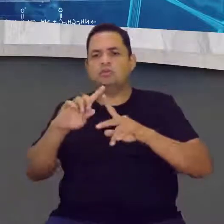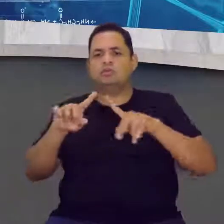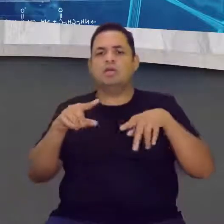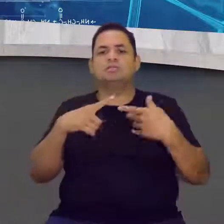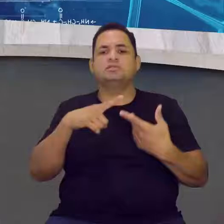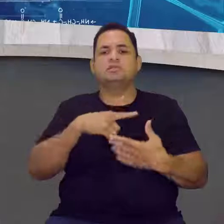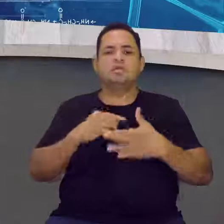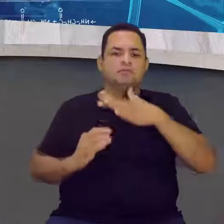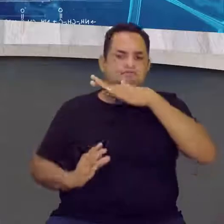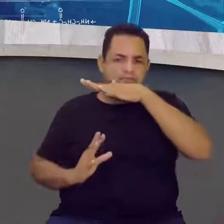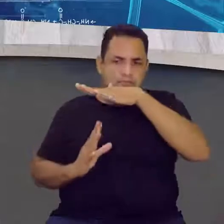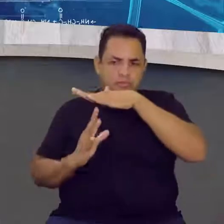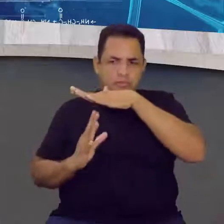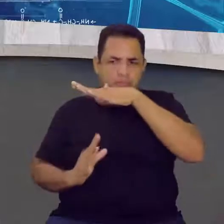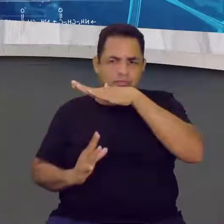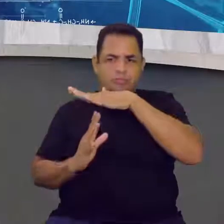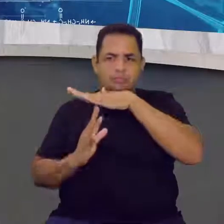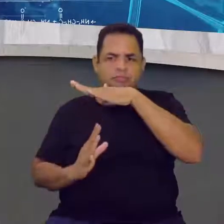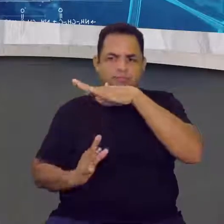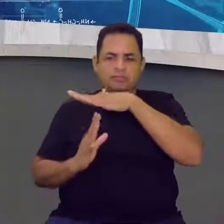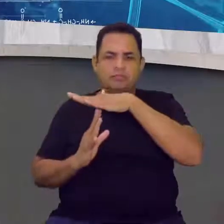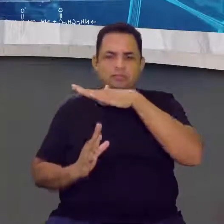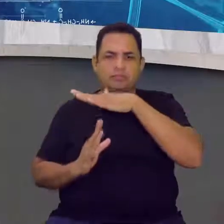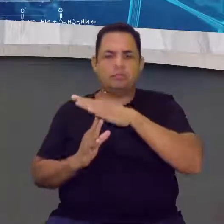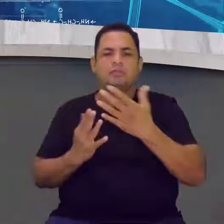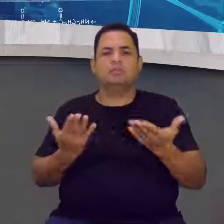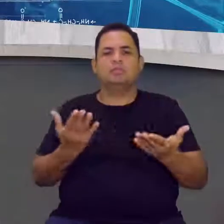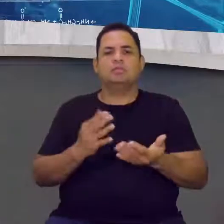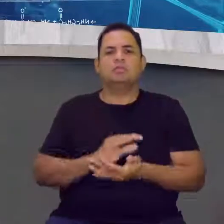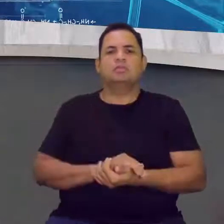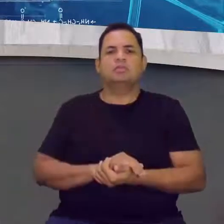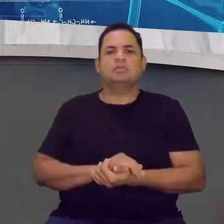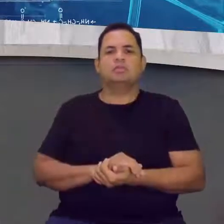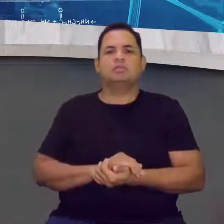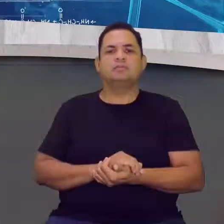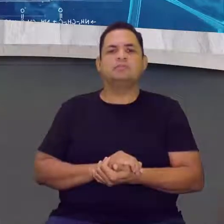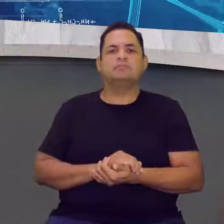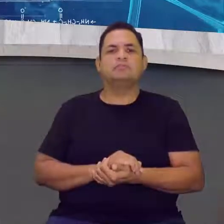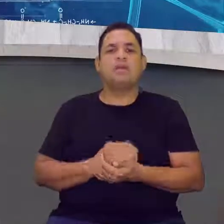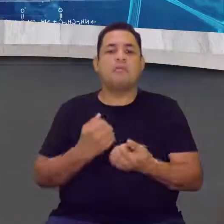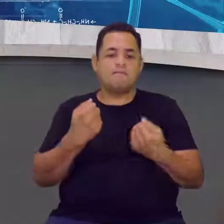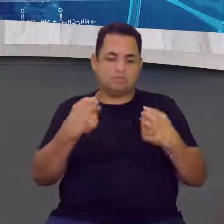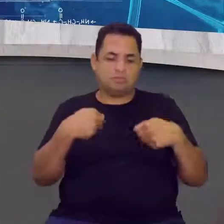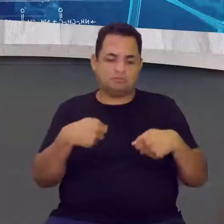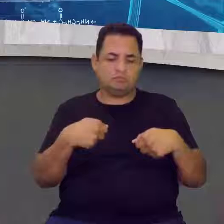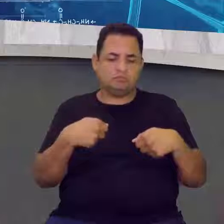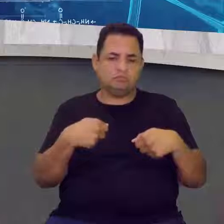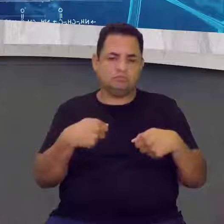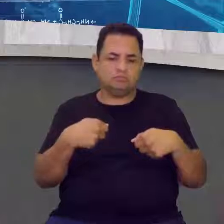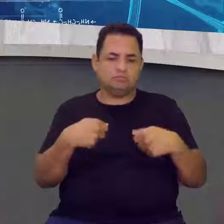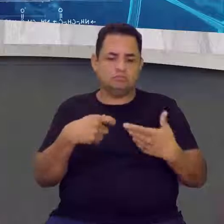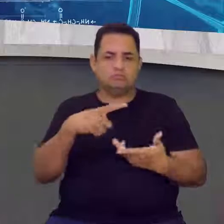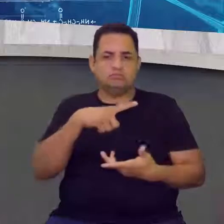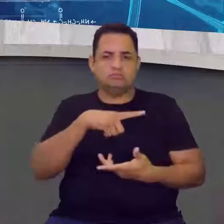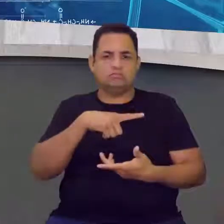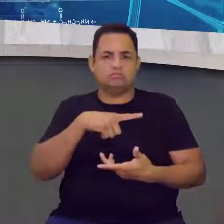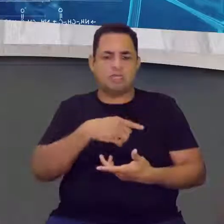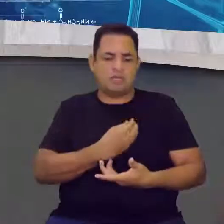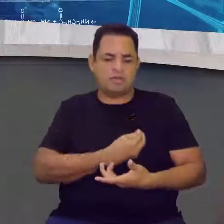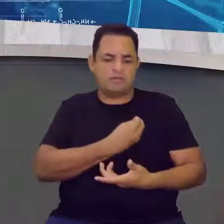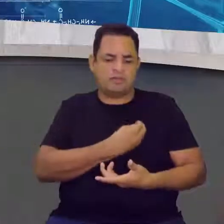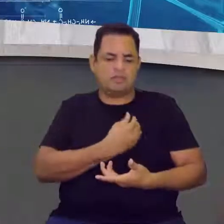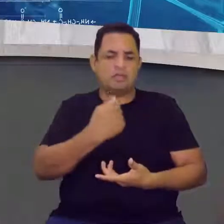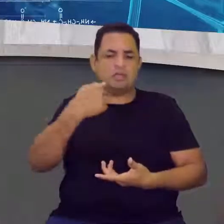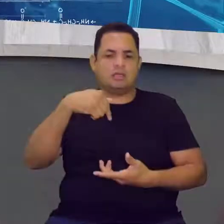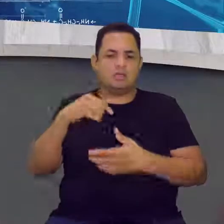efeito estufa. Esse efeito estufa, por sua vez, é o que permitiu a existência de vida na